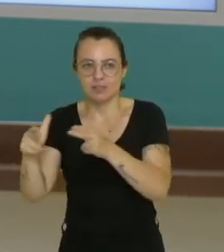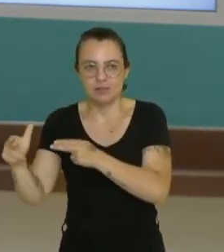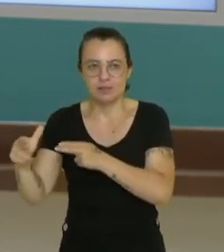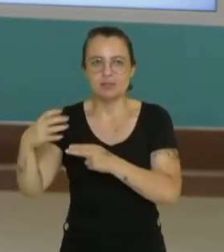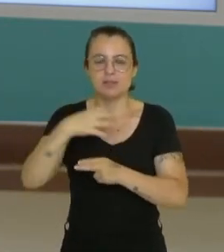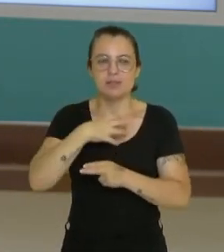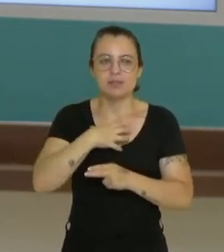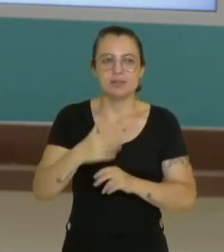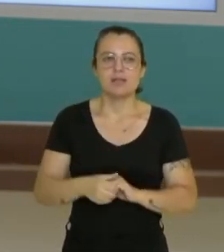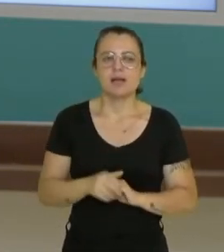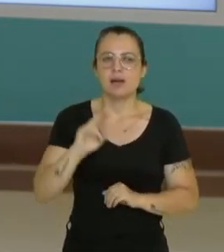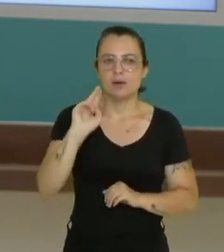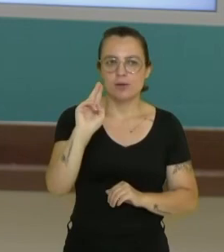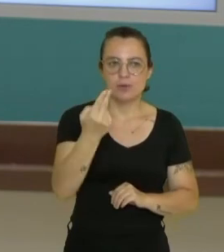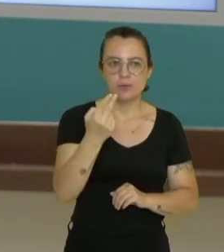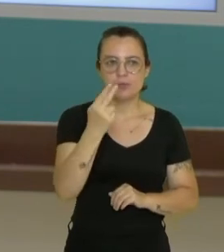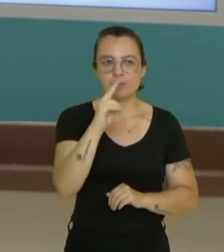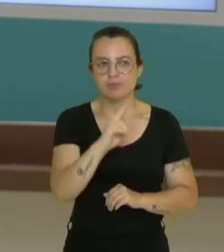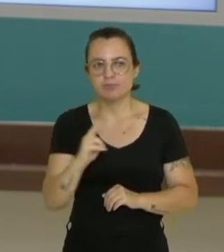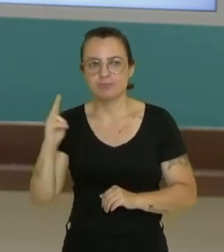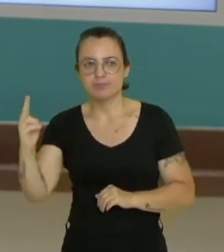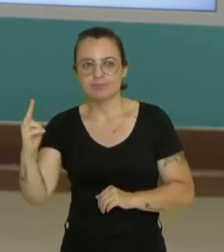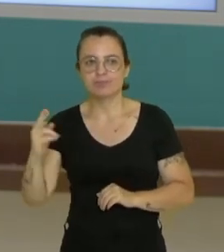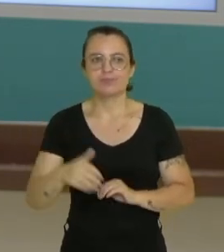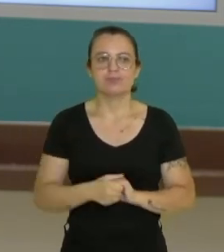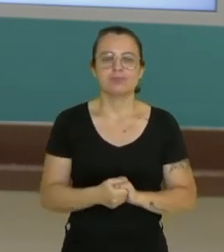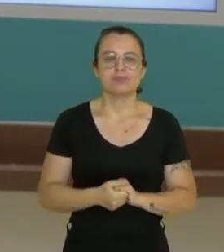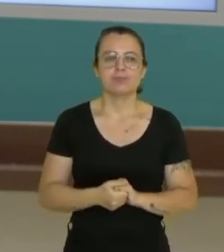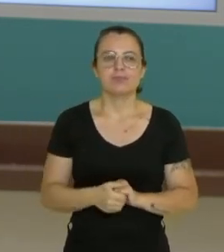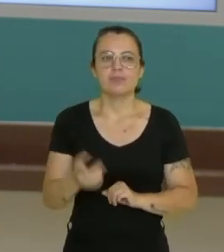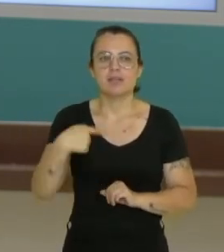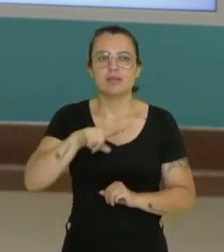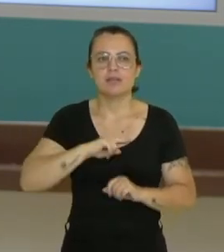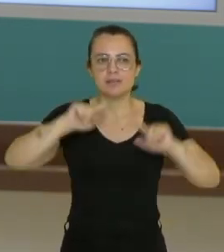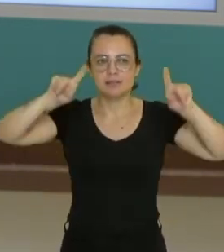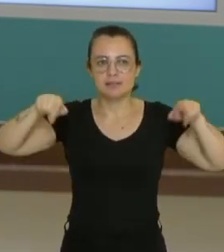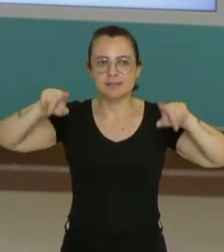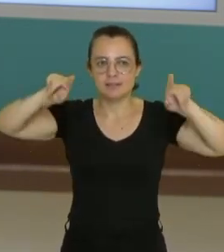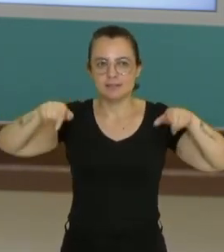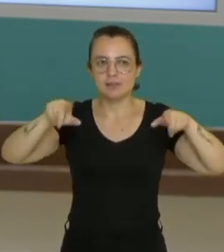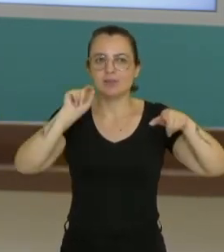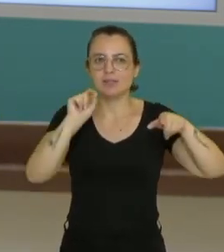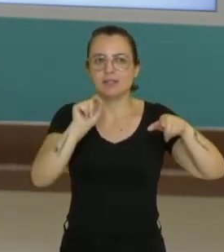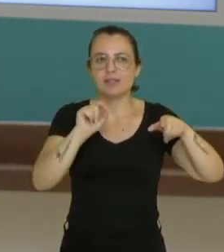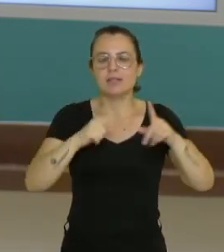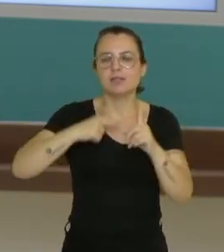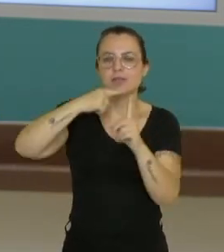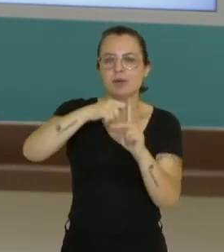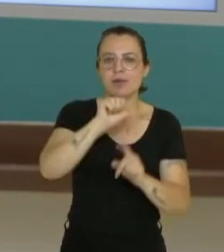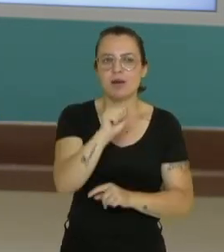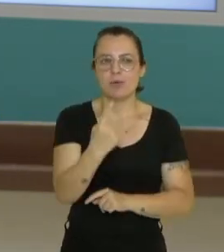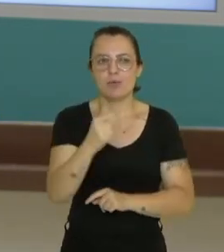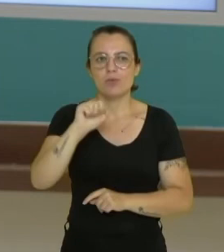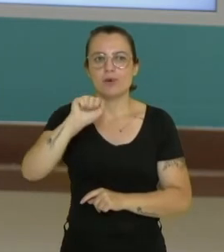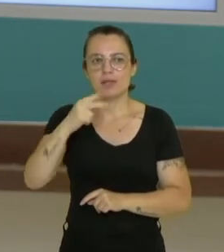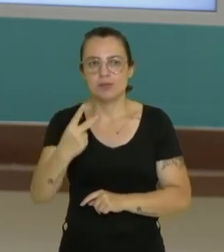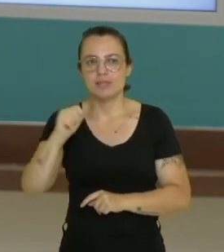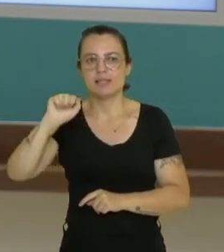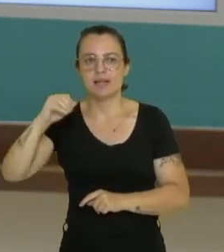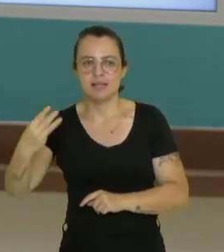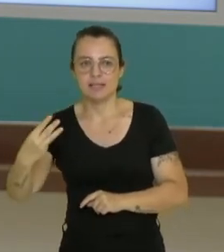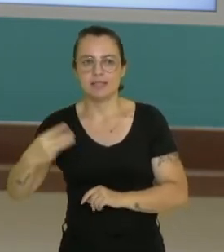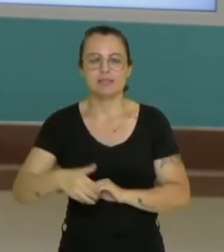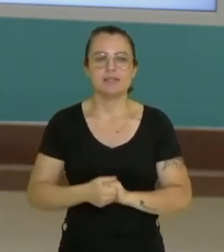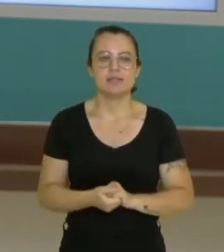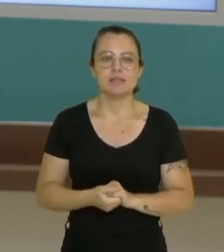eu tenho em todos, coloquei em evidência. Coloquei entre parênteses a soma das áreas, área 1, área 2 e área 3. Poderia ter